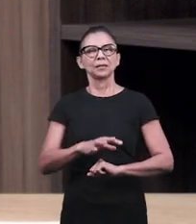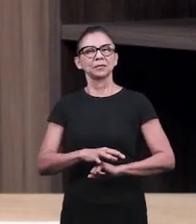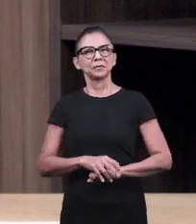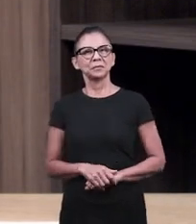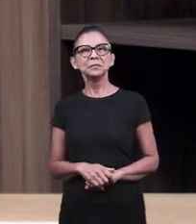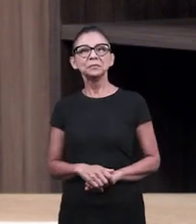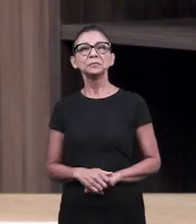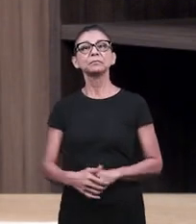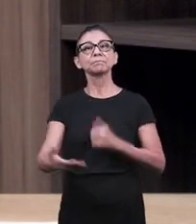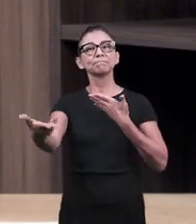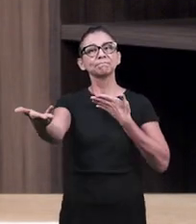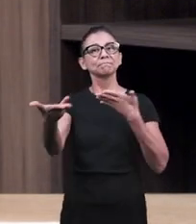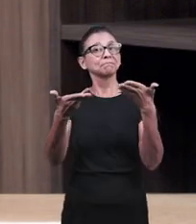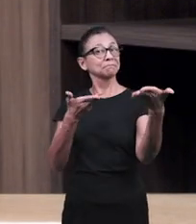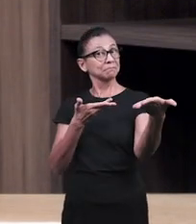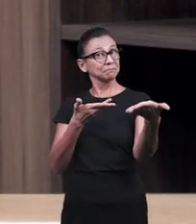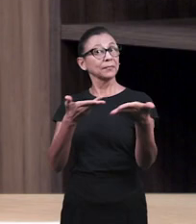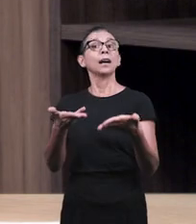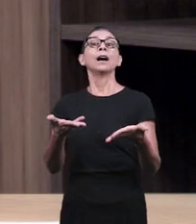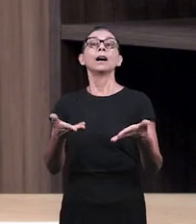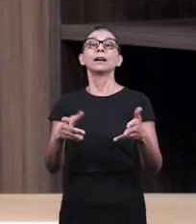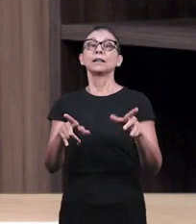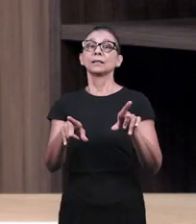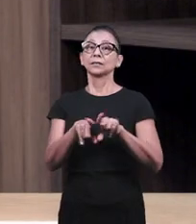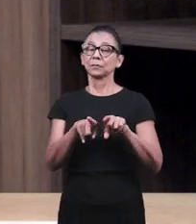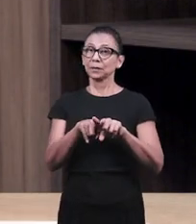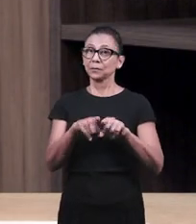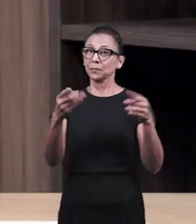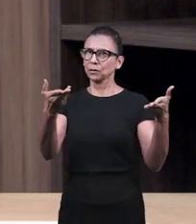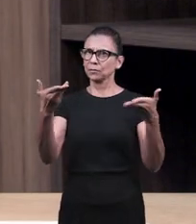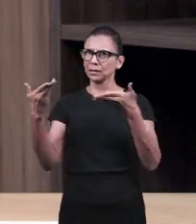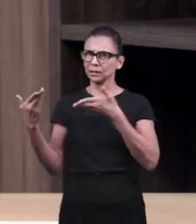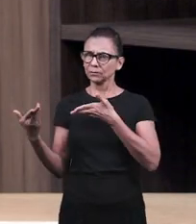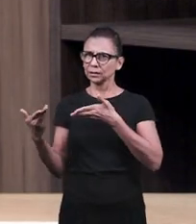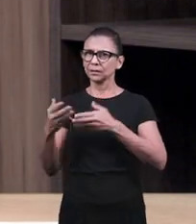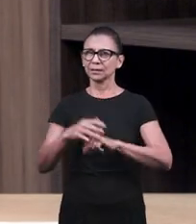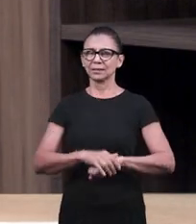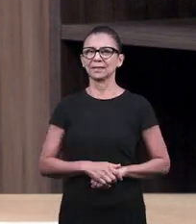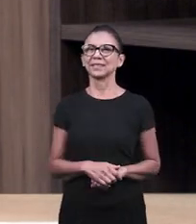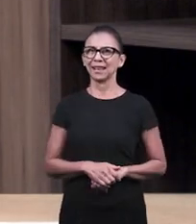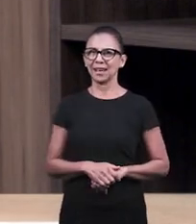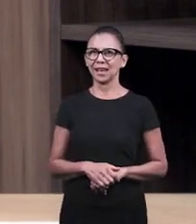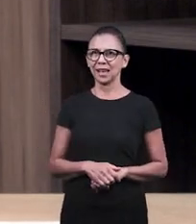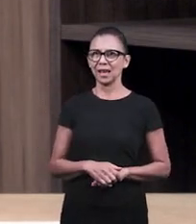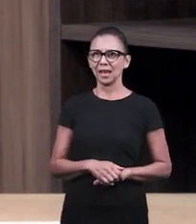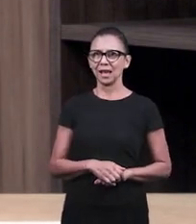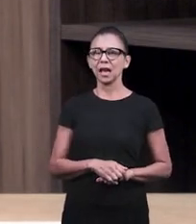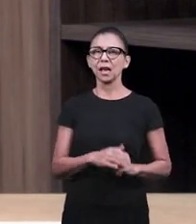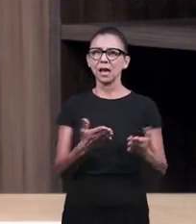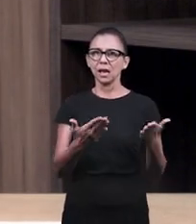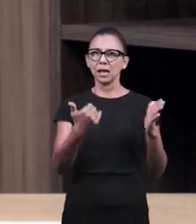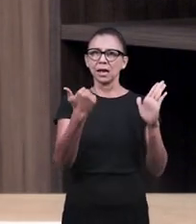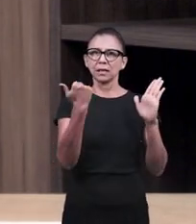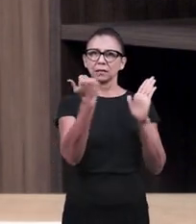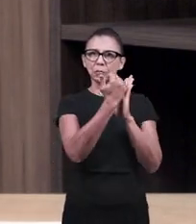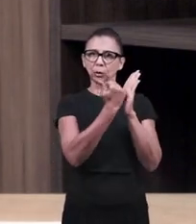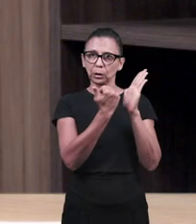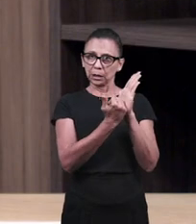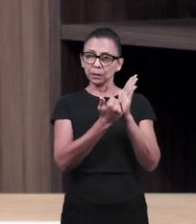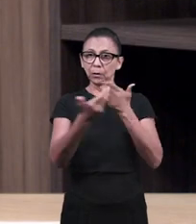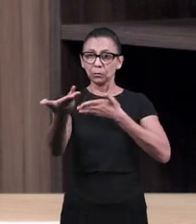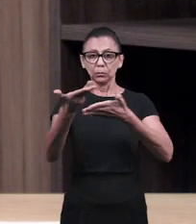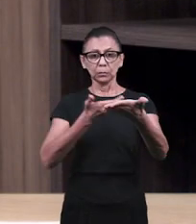ouvir e para interagir. Aliás, eu quero convidar você a compartilhar esta edição do programa e as